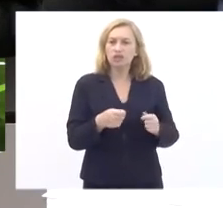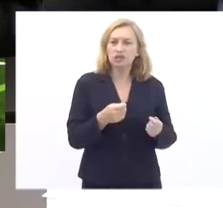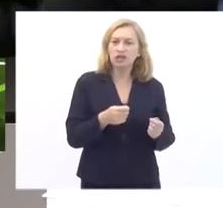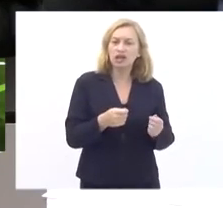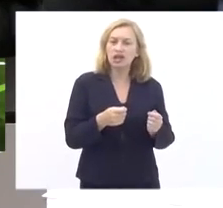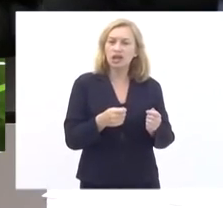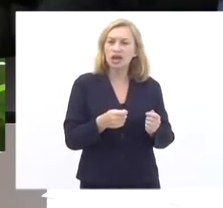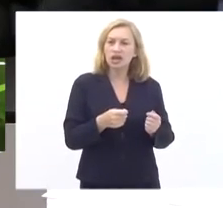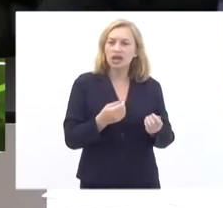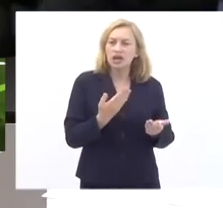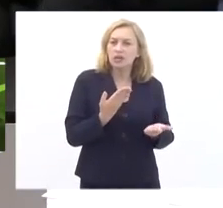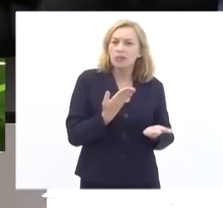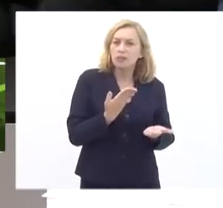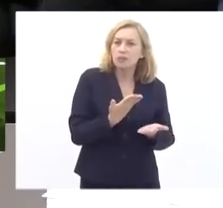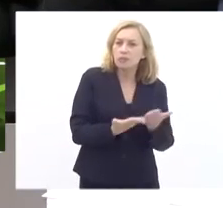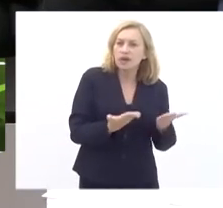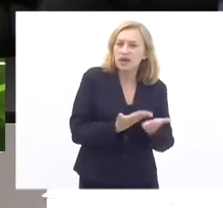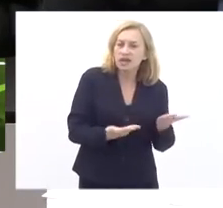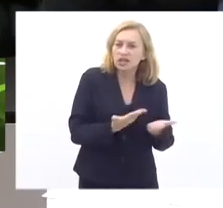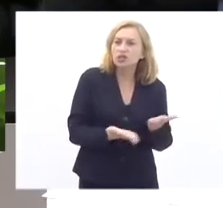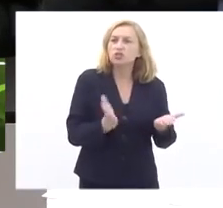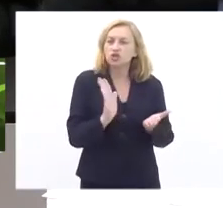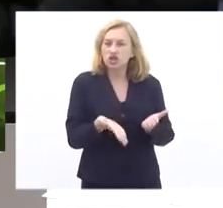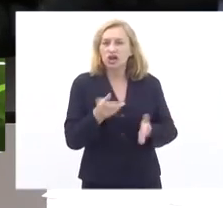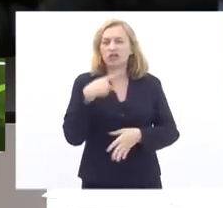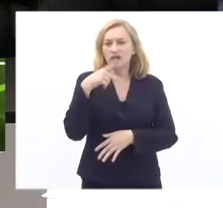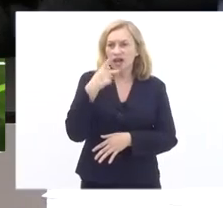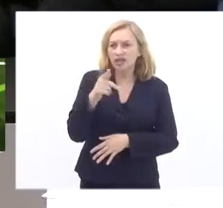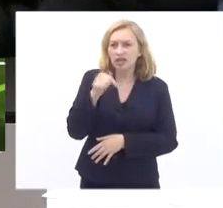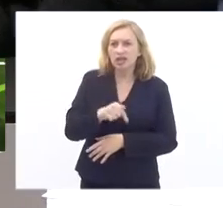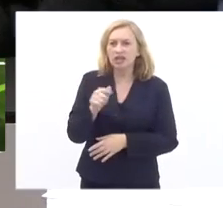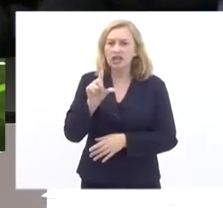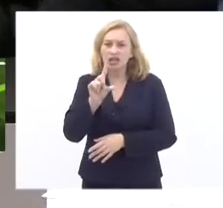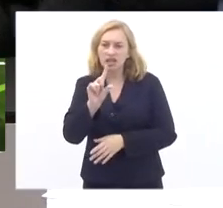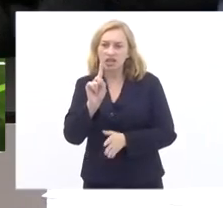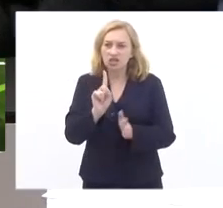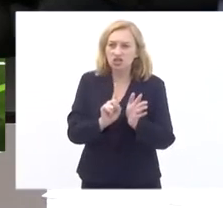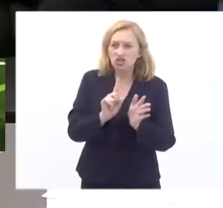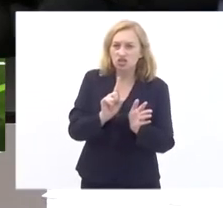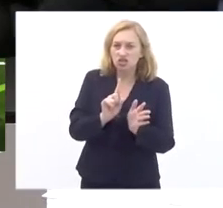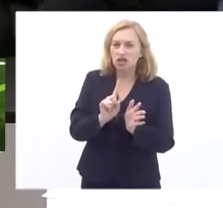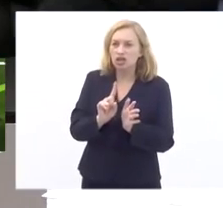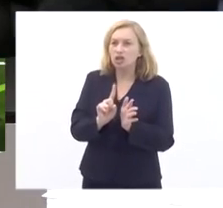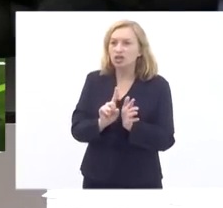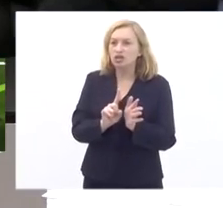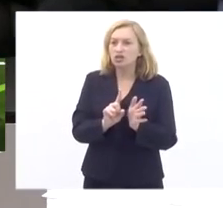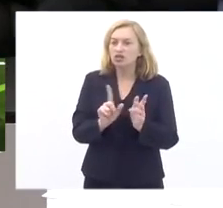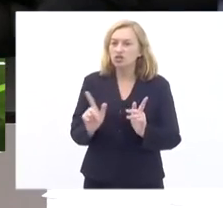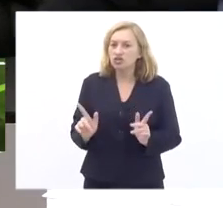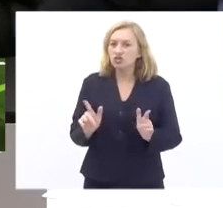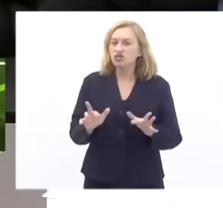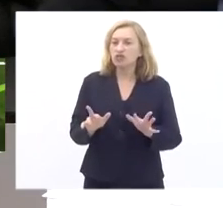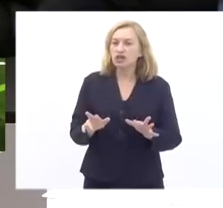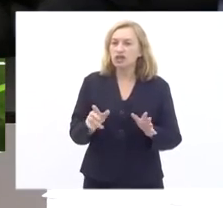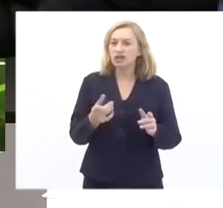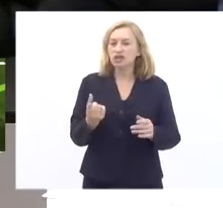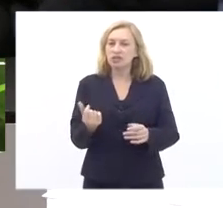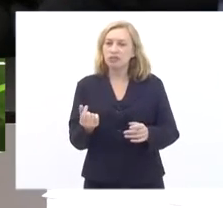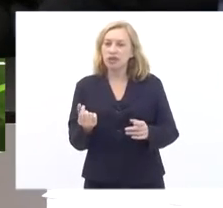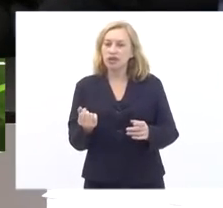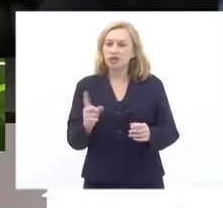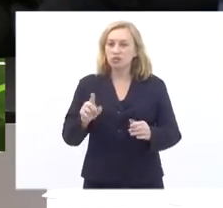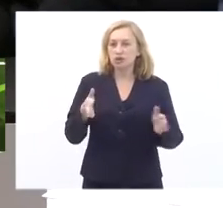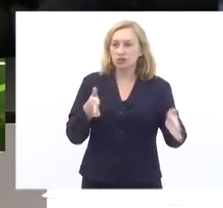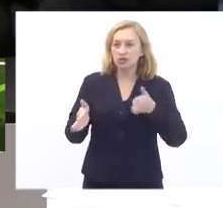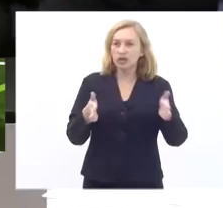perdas, do que já foi comentado aqui, dessa diferença tarifária por esse período. Então, para o futuro, um outro índice,